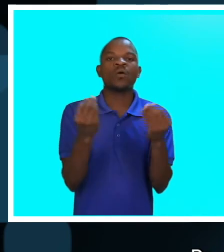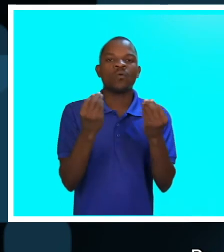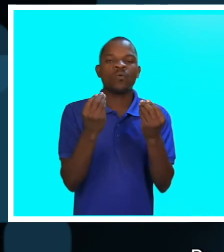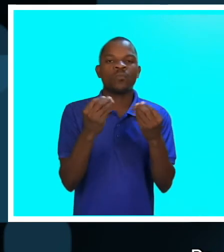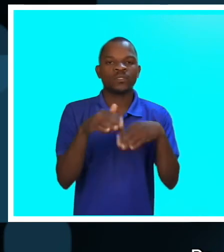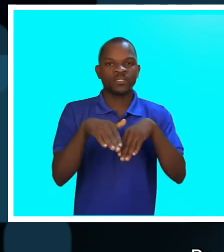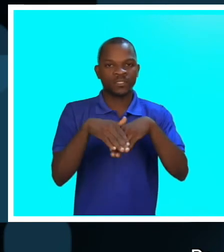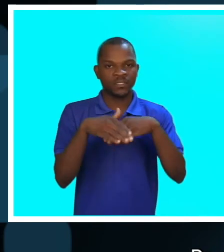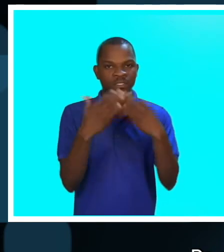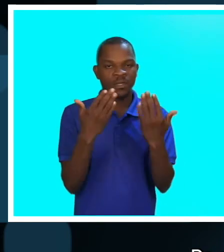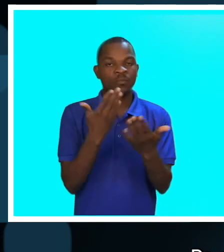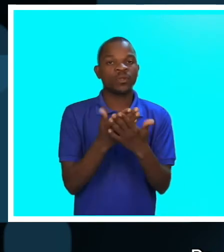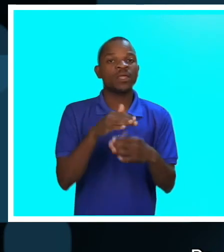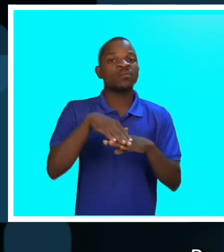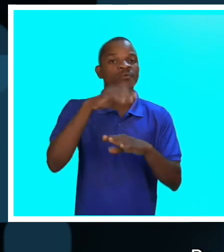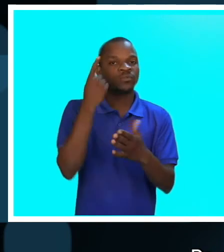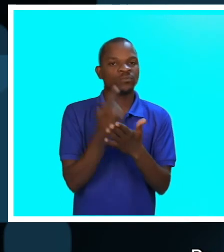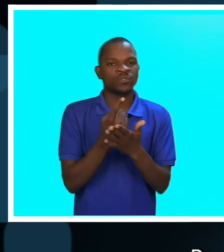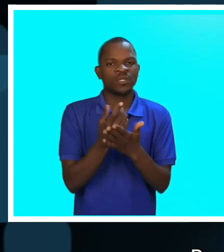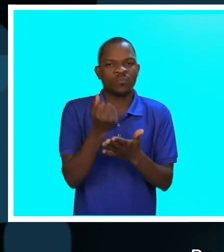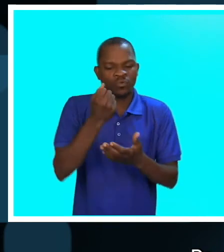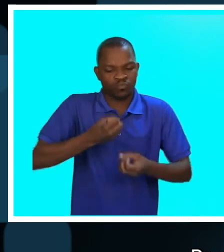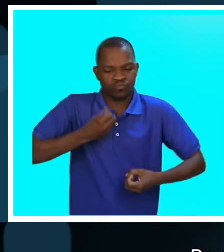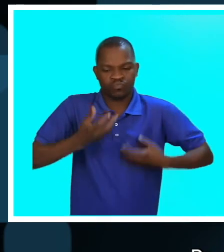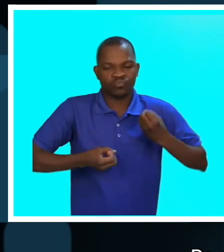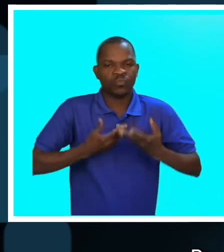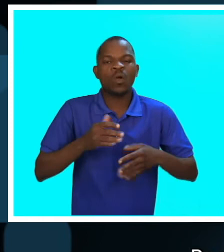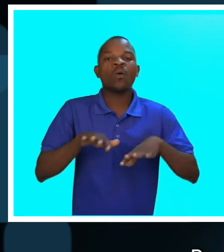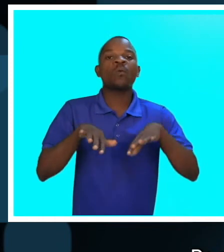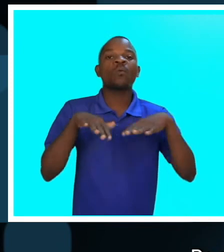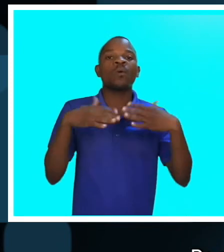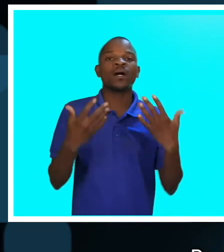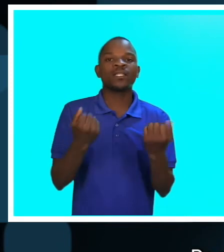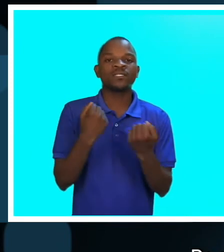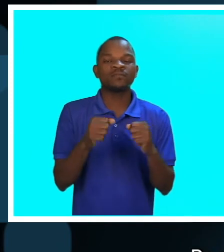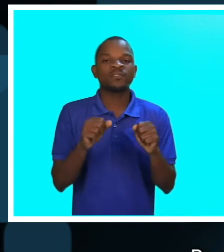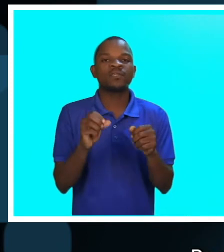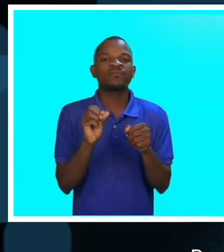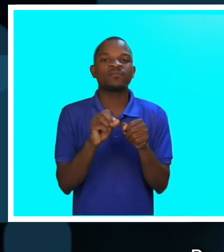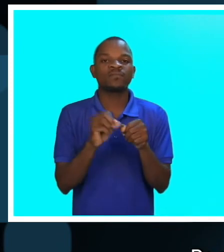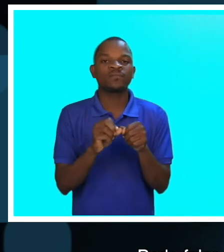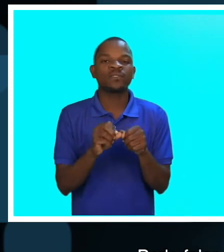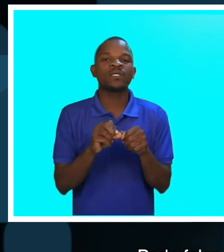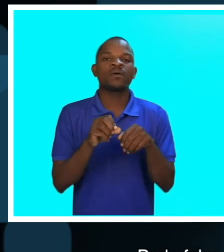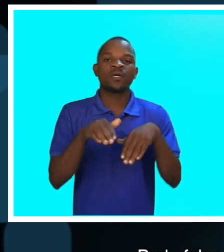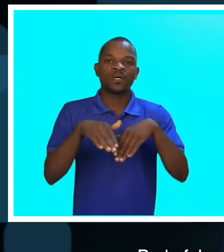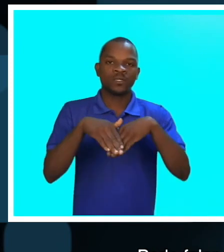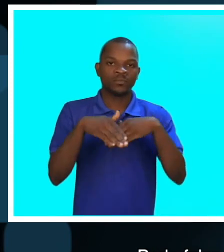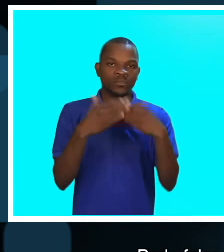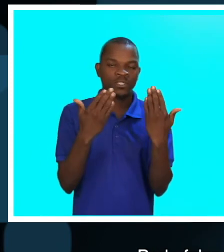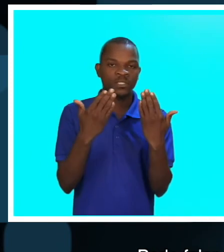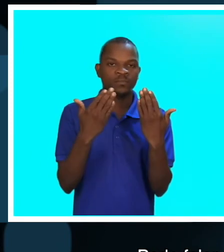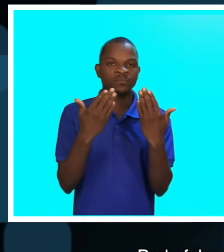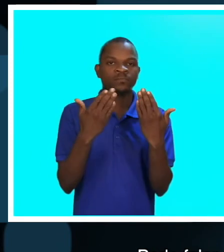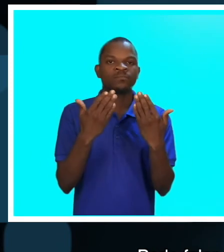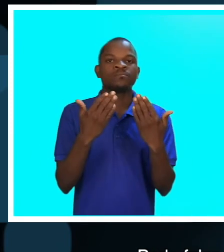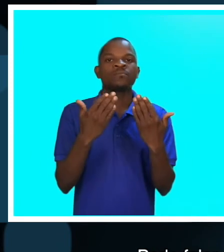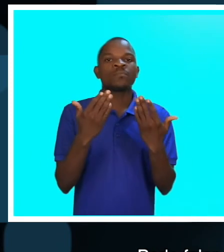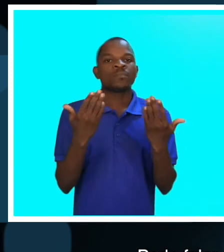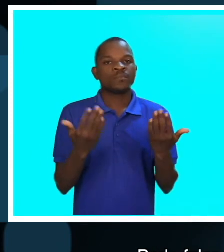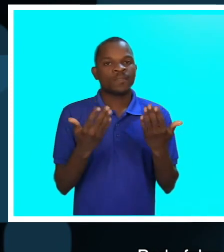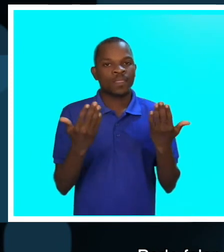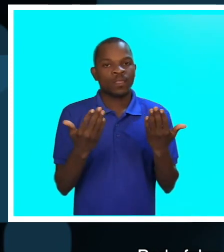seja, no convívio desta data que vai ser importante? Pode falar um pouco das atividades que vão